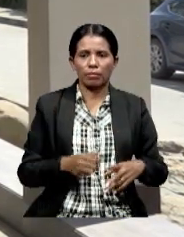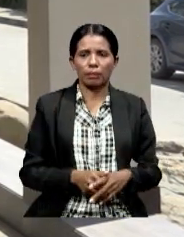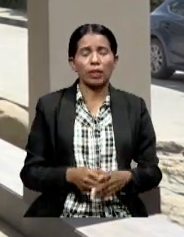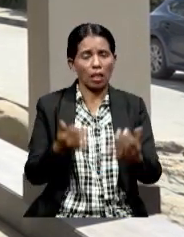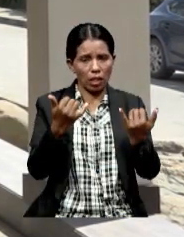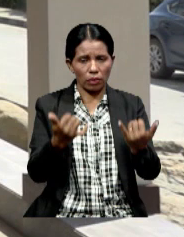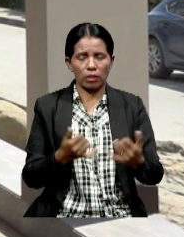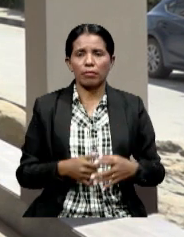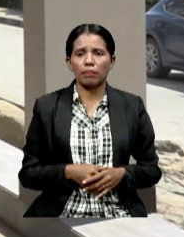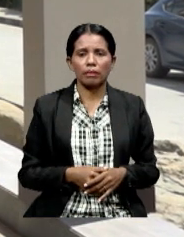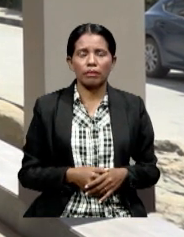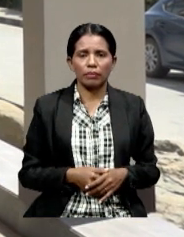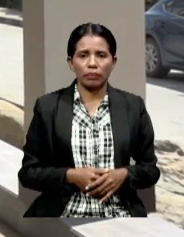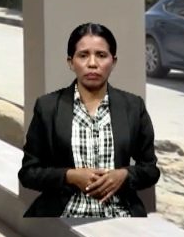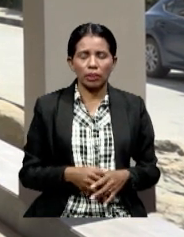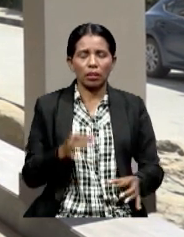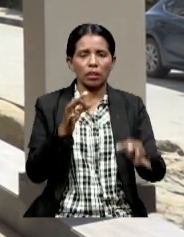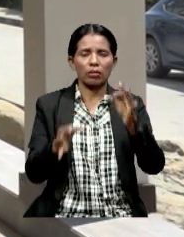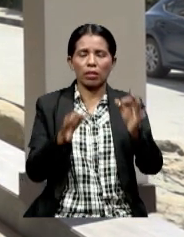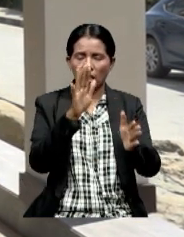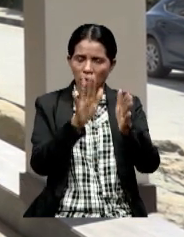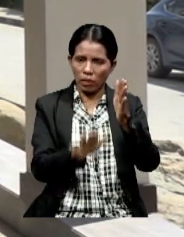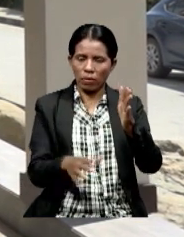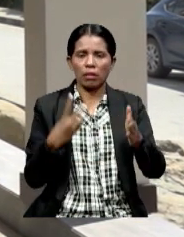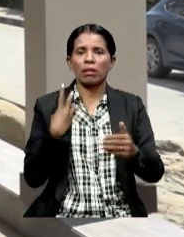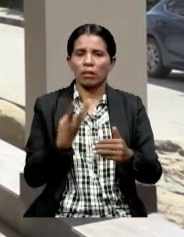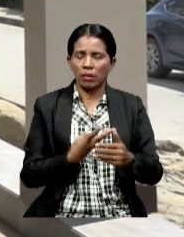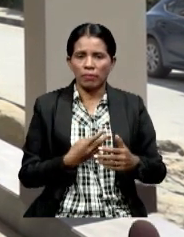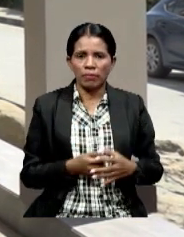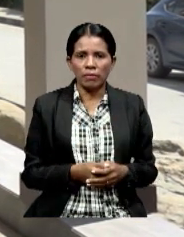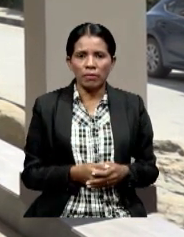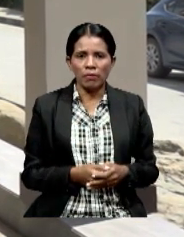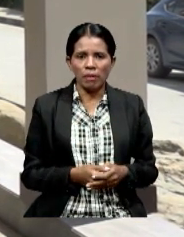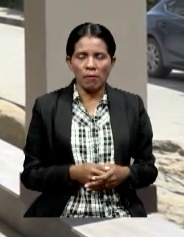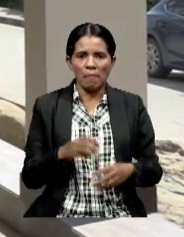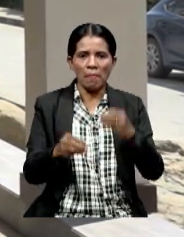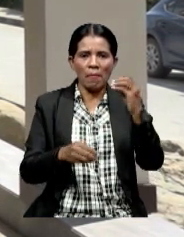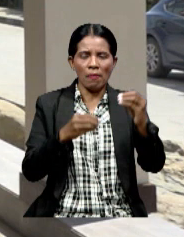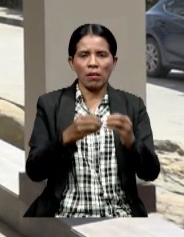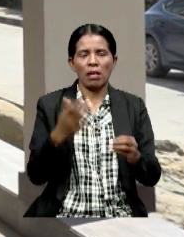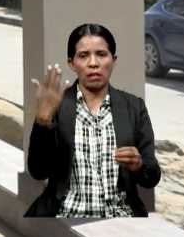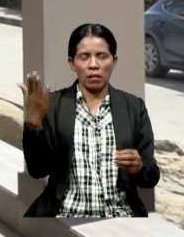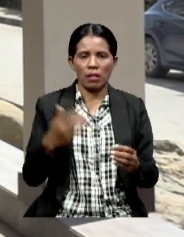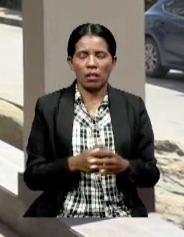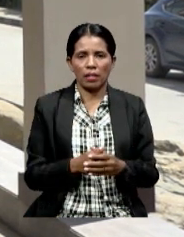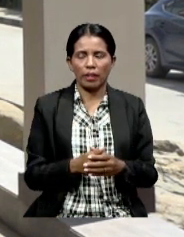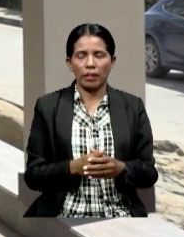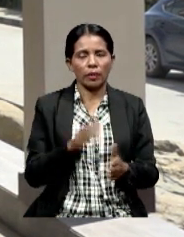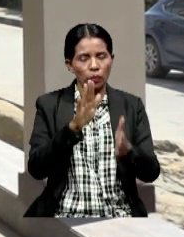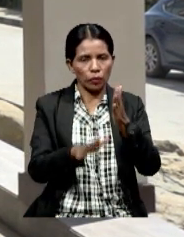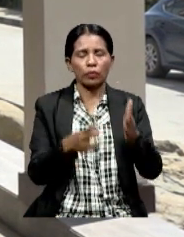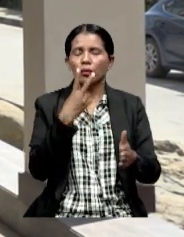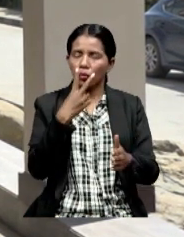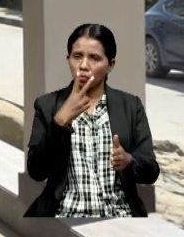Agora se redução e tenha receitas significa que ataque a redução e consumo né de acrio.